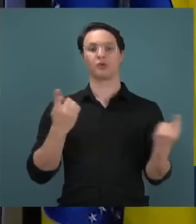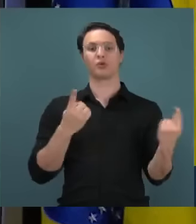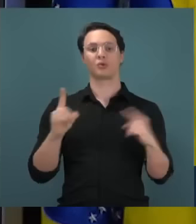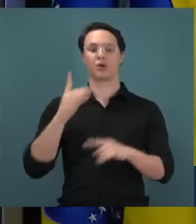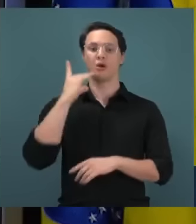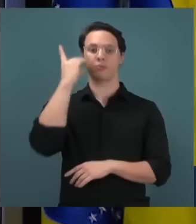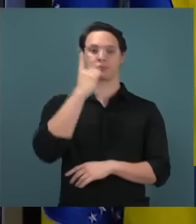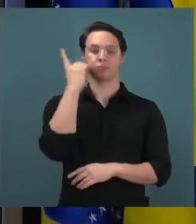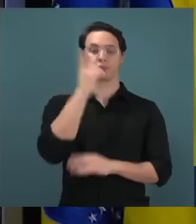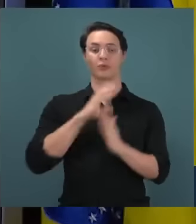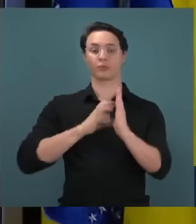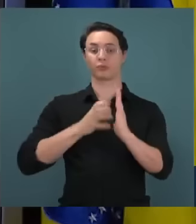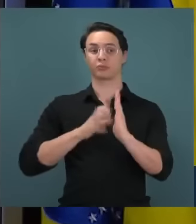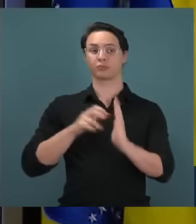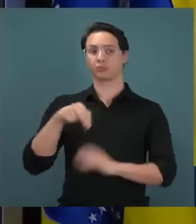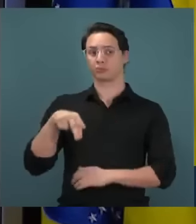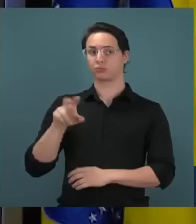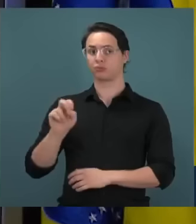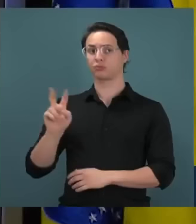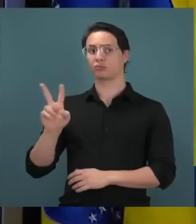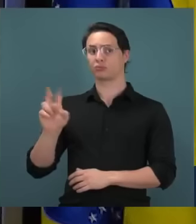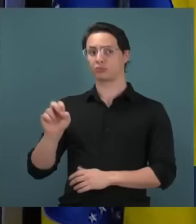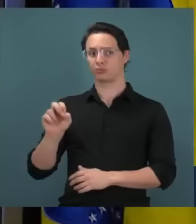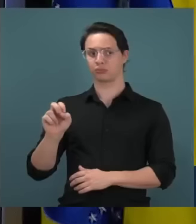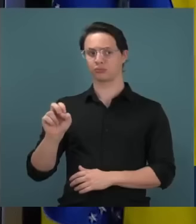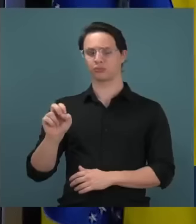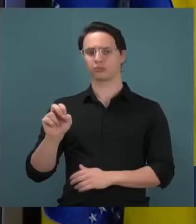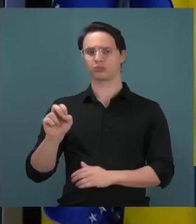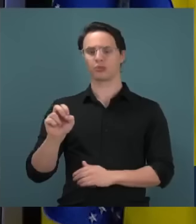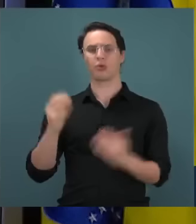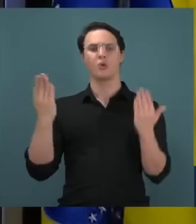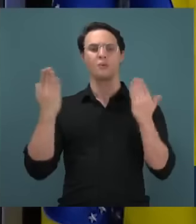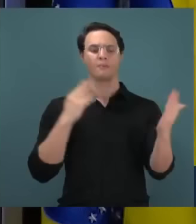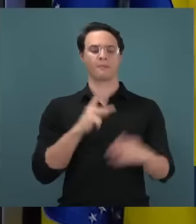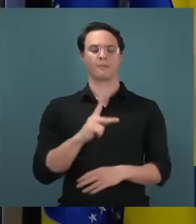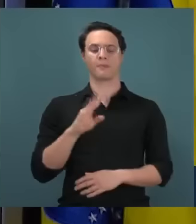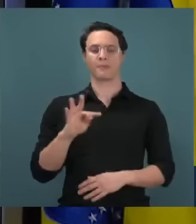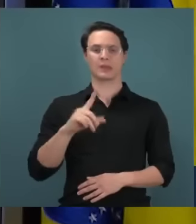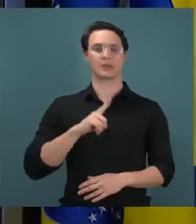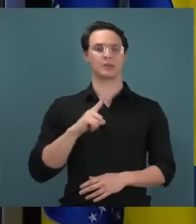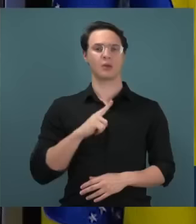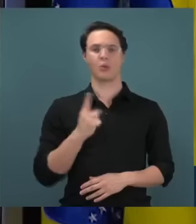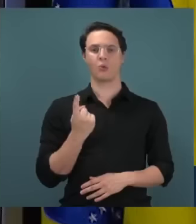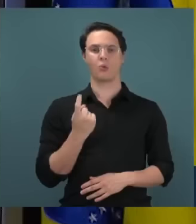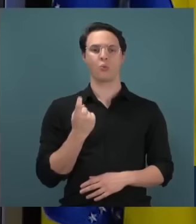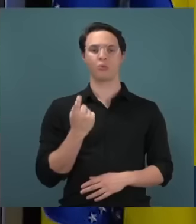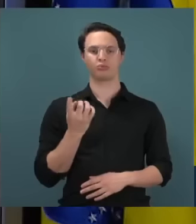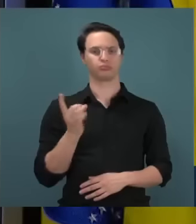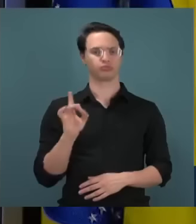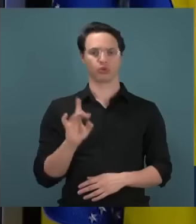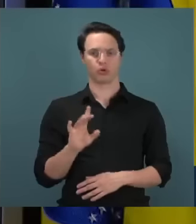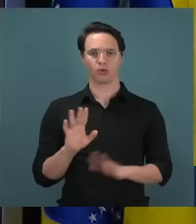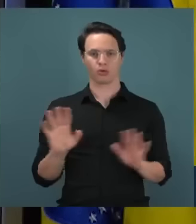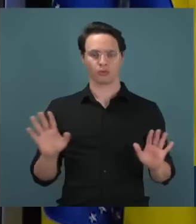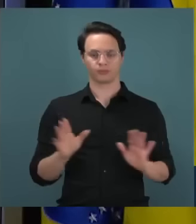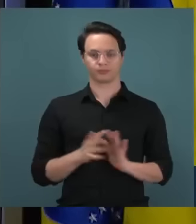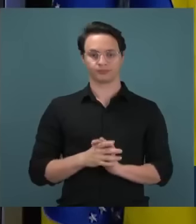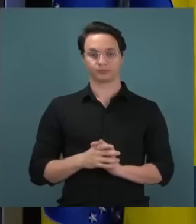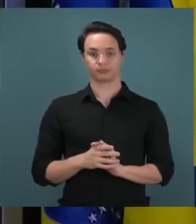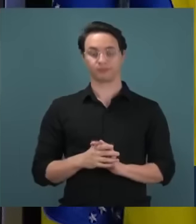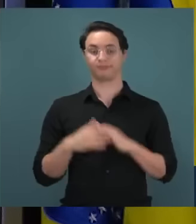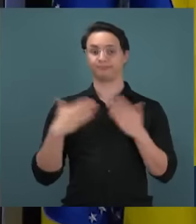Partido Novo com os do PT, que tem apenas um único caso. Ocorre que, enquanto o PT